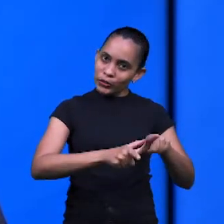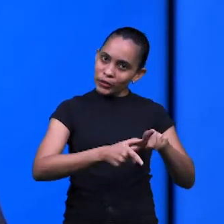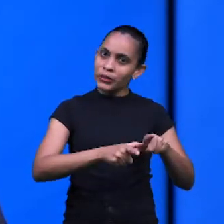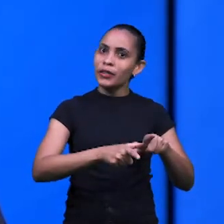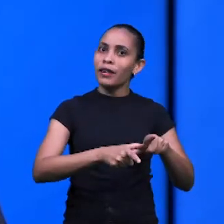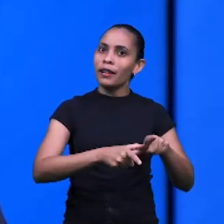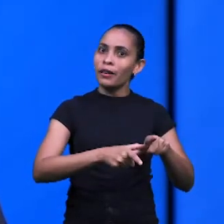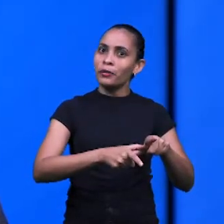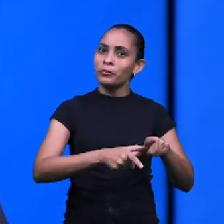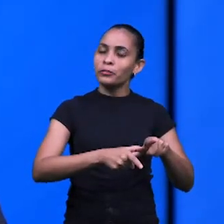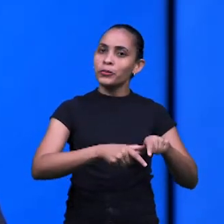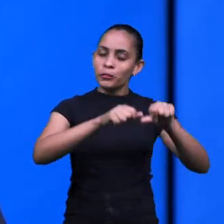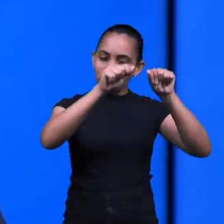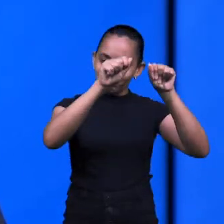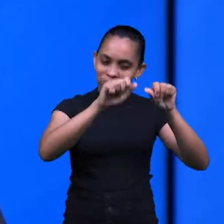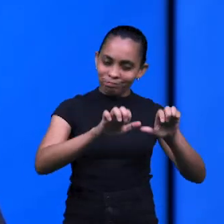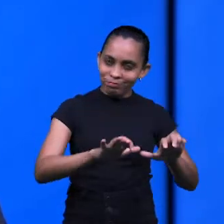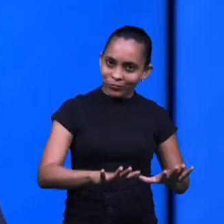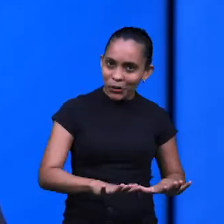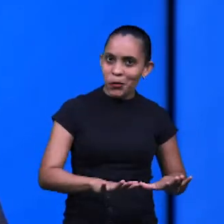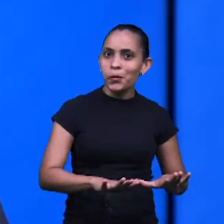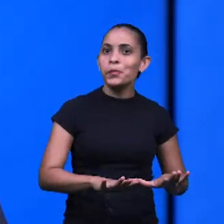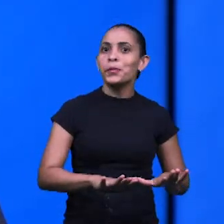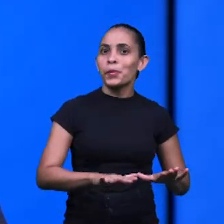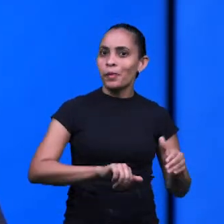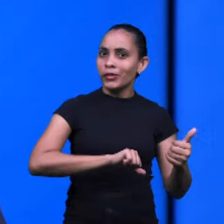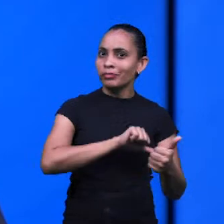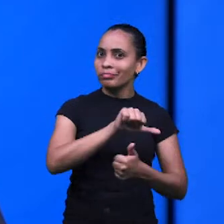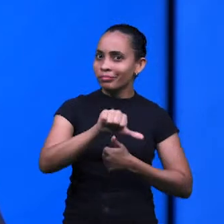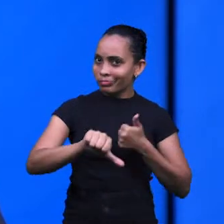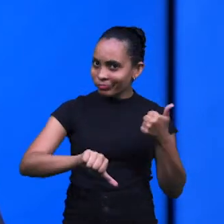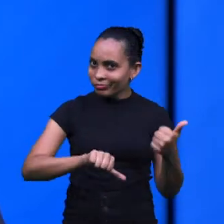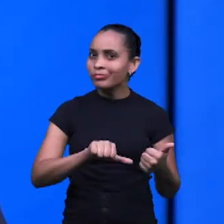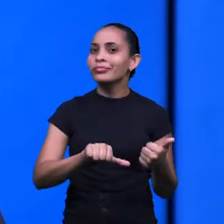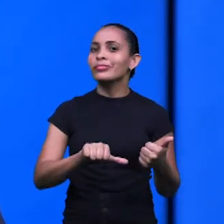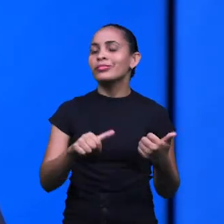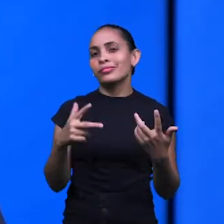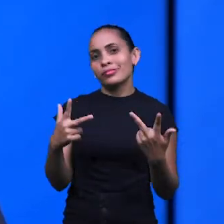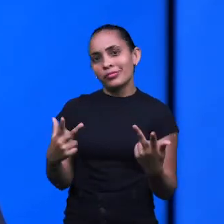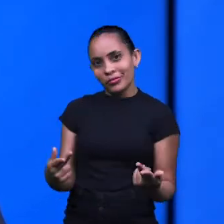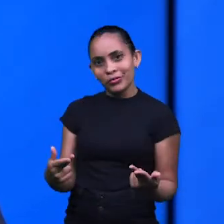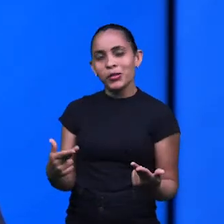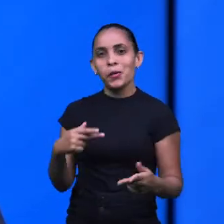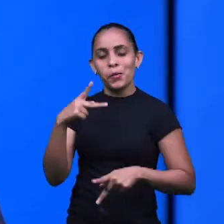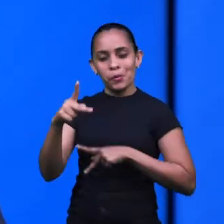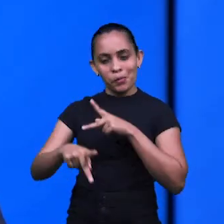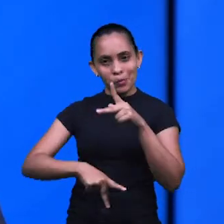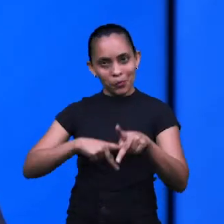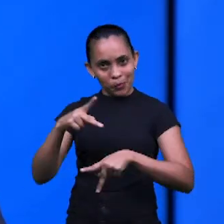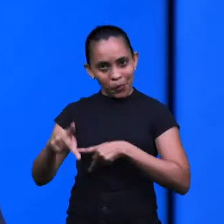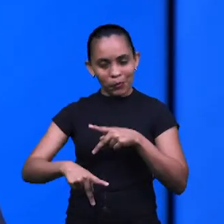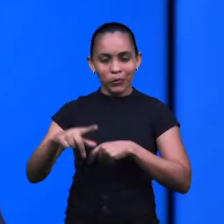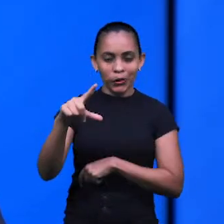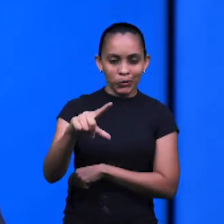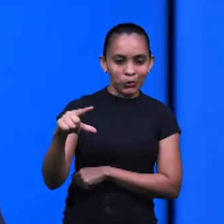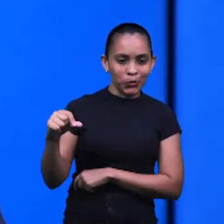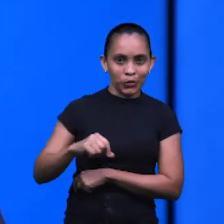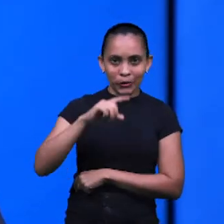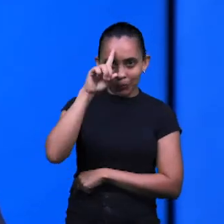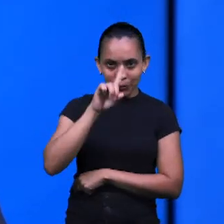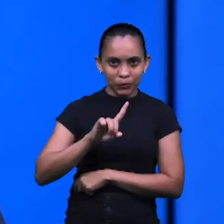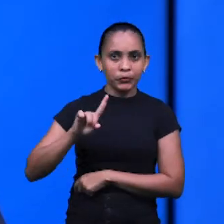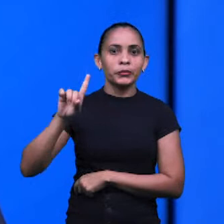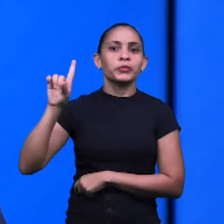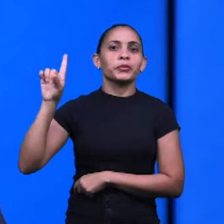a restauração das nossas vidas, como o Israel espiritual de Deus. A igreja, depois de 2 dias,